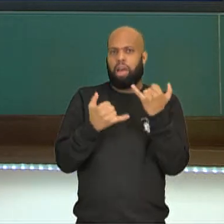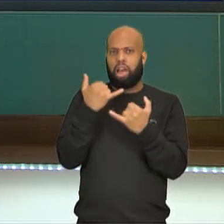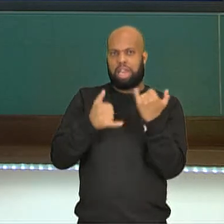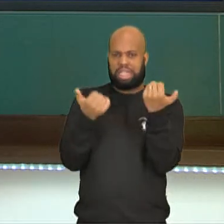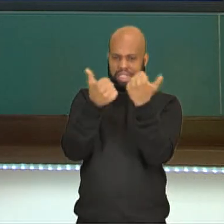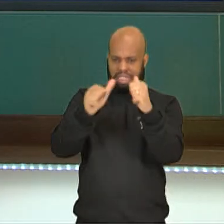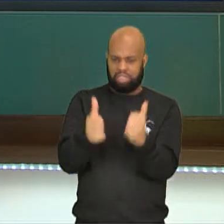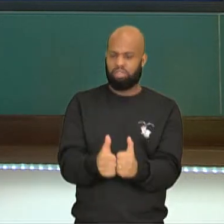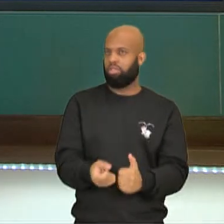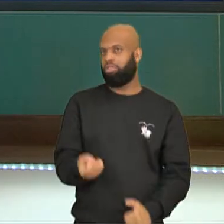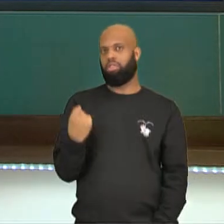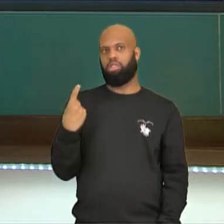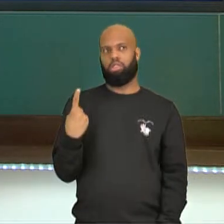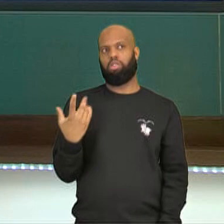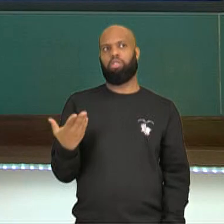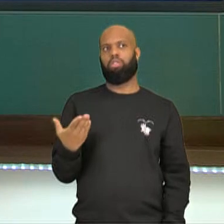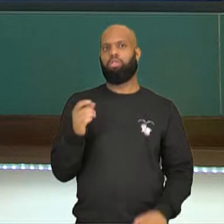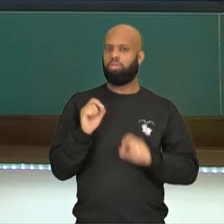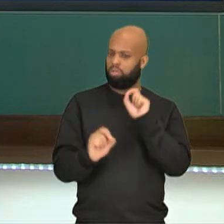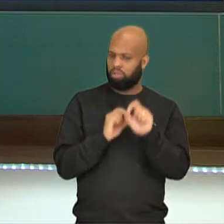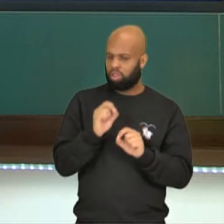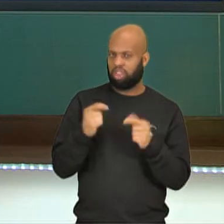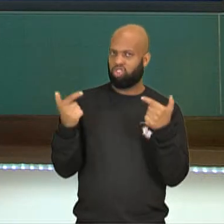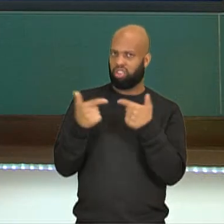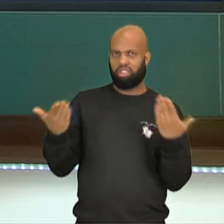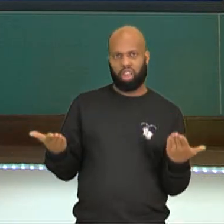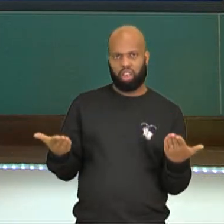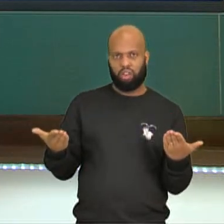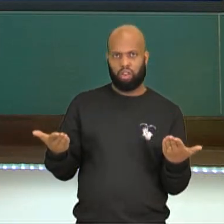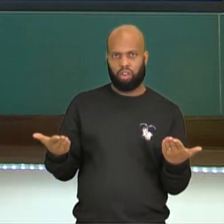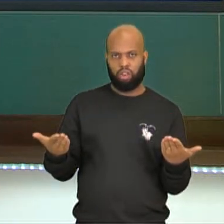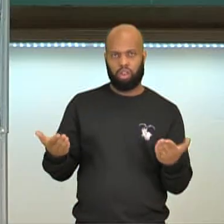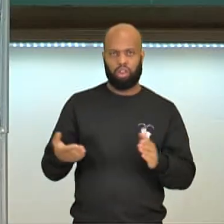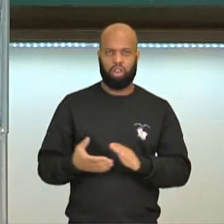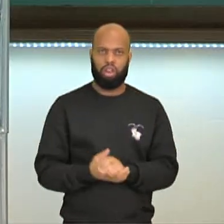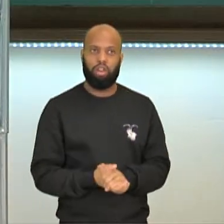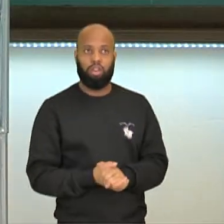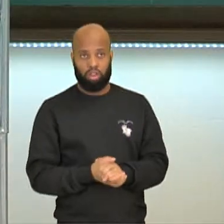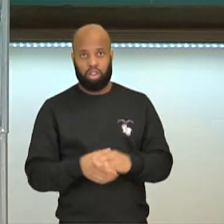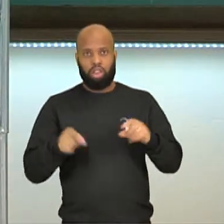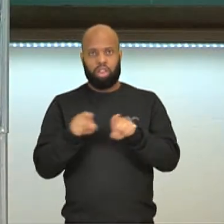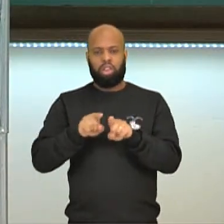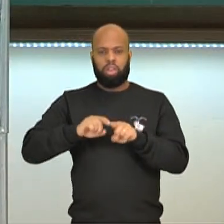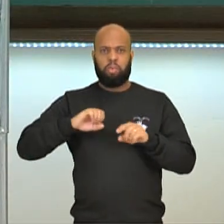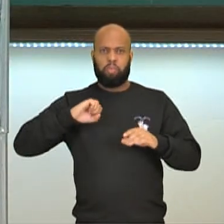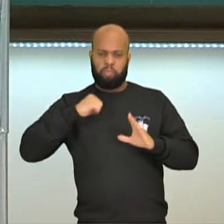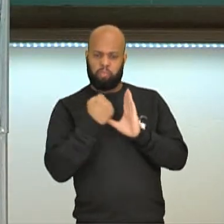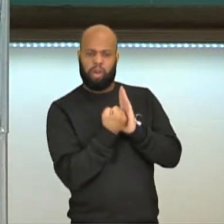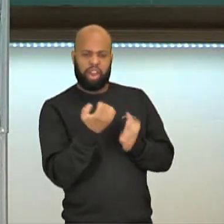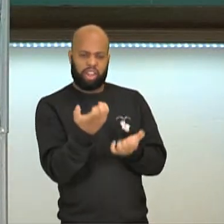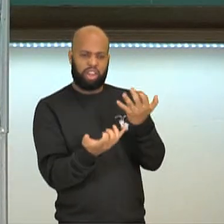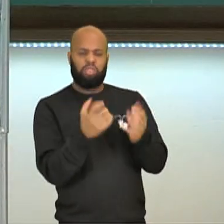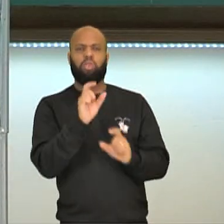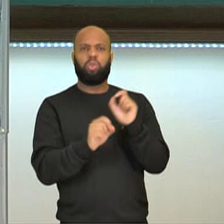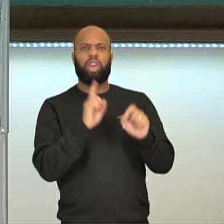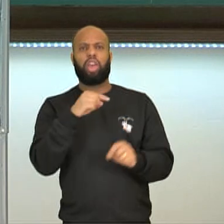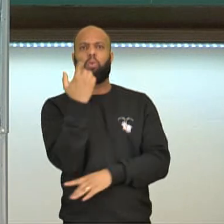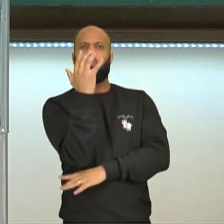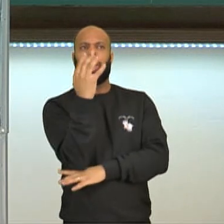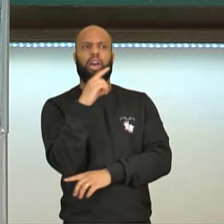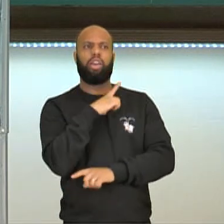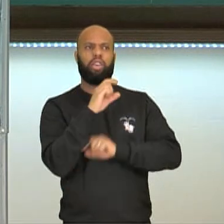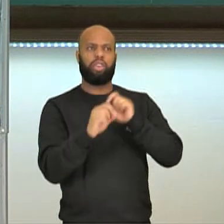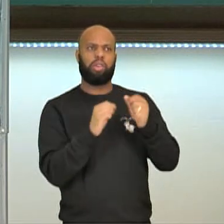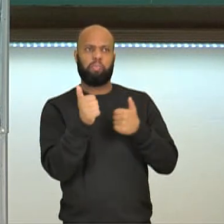parecido. Que absurdo, gente. Isso aí é tirar com a cara da gente. A outra, e essas marcas de fogueira, então? Não. Isso é uma árvore que estava ali do